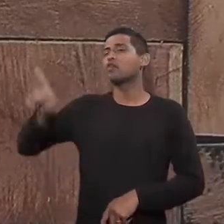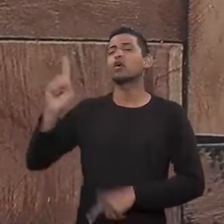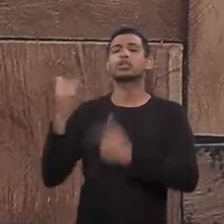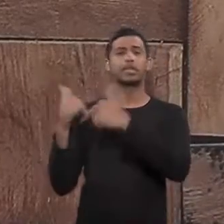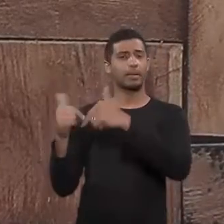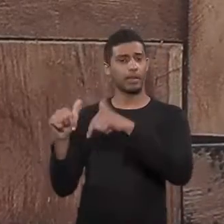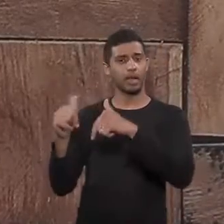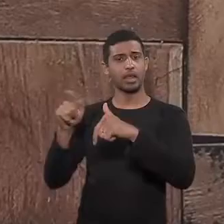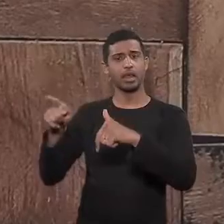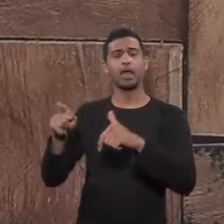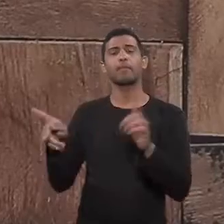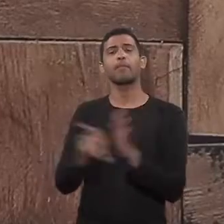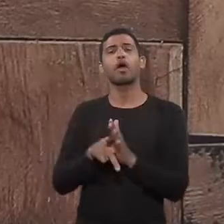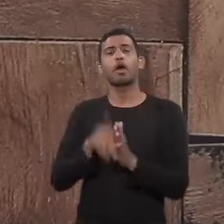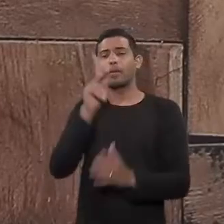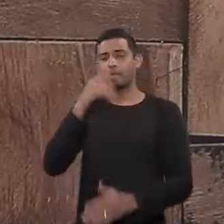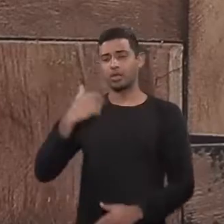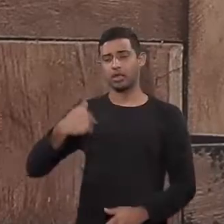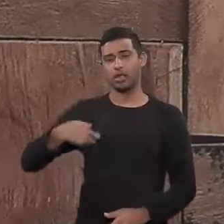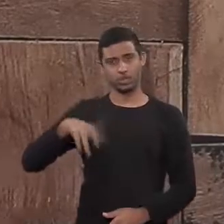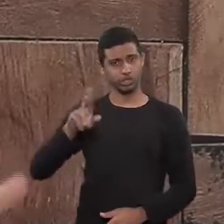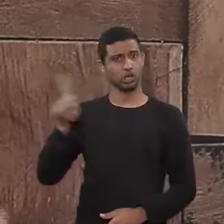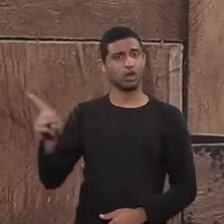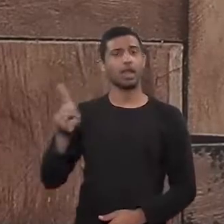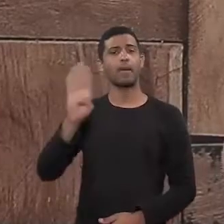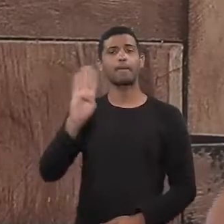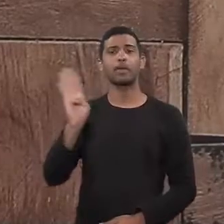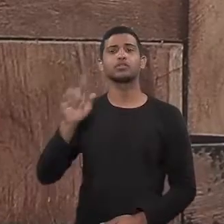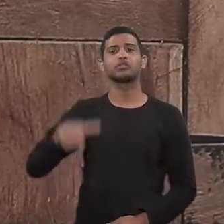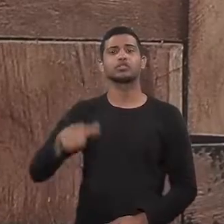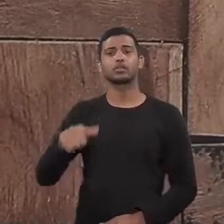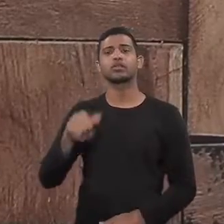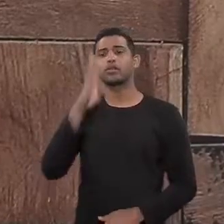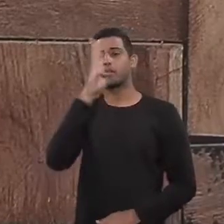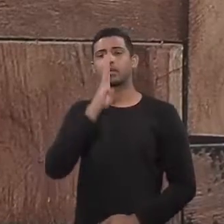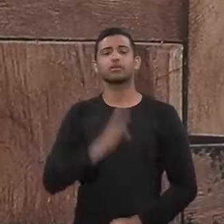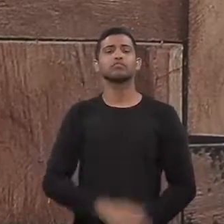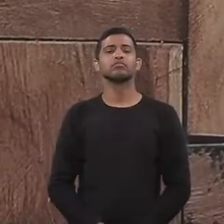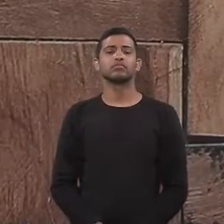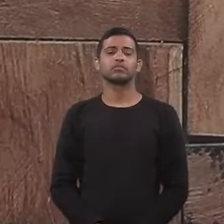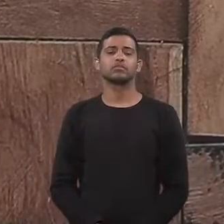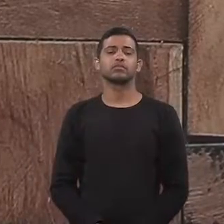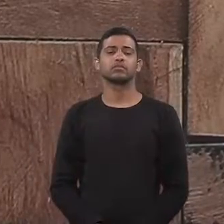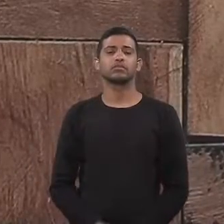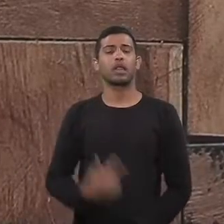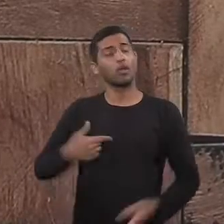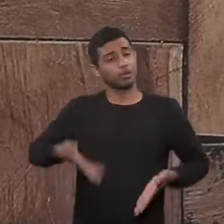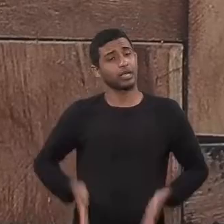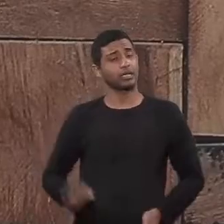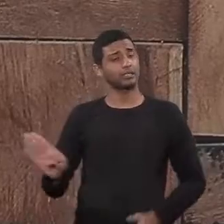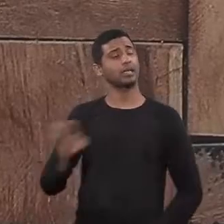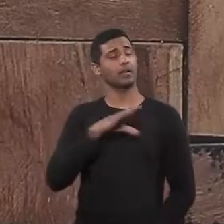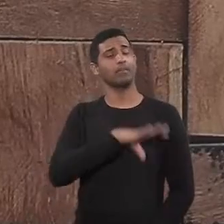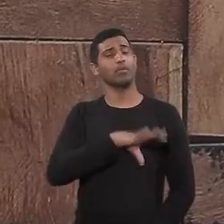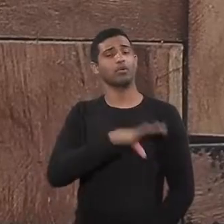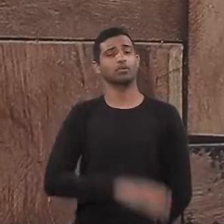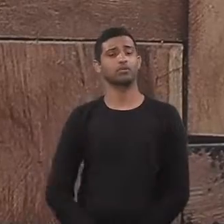Como missionários da Igreja Batista aqui do Brasil, estavam lá a trabalho. E então eu nasci